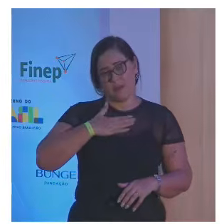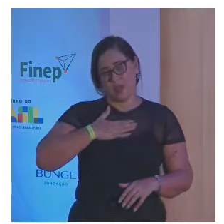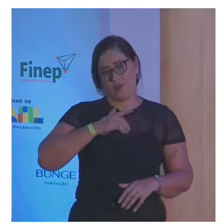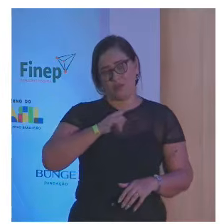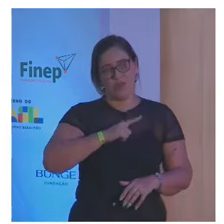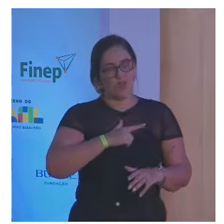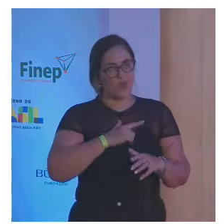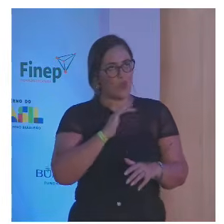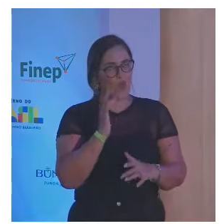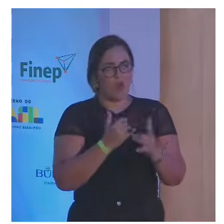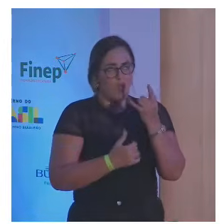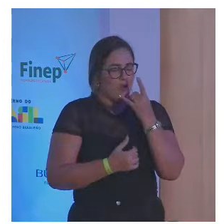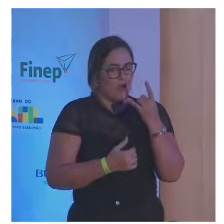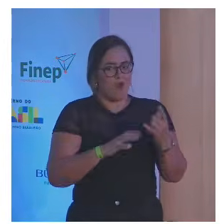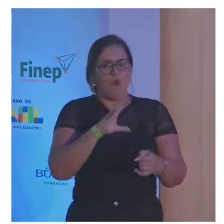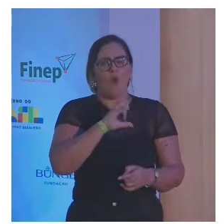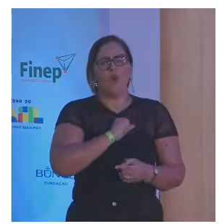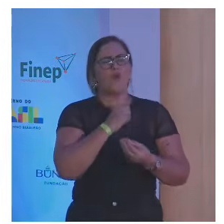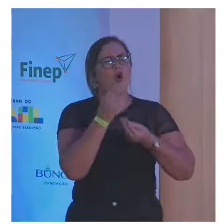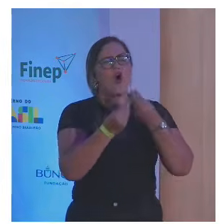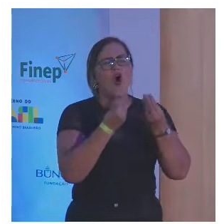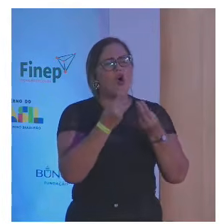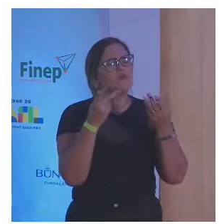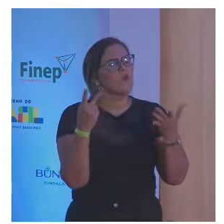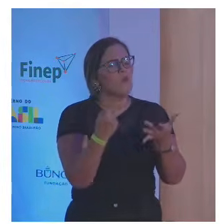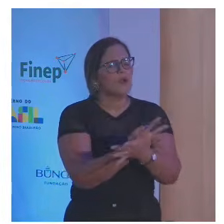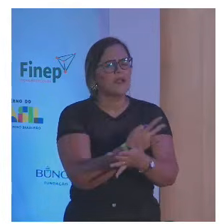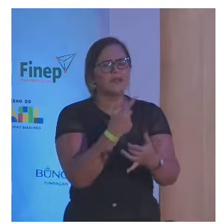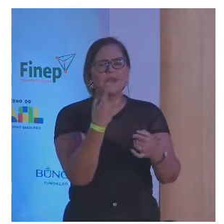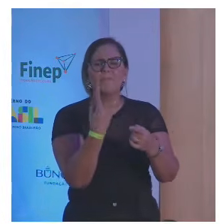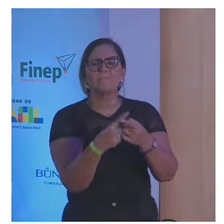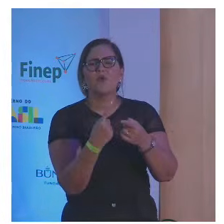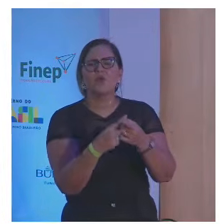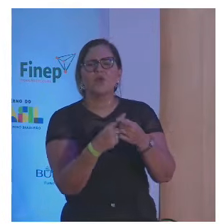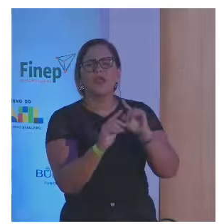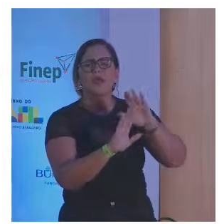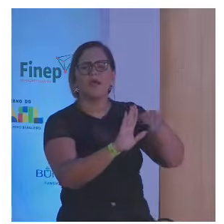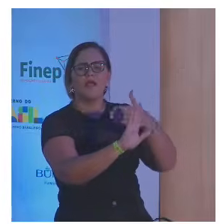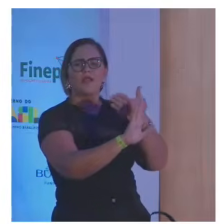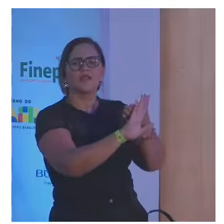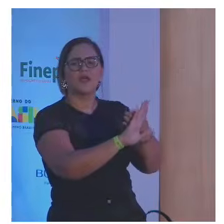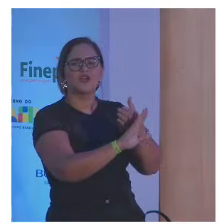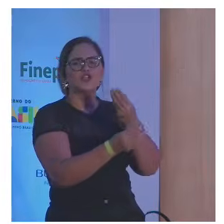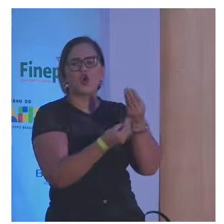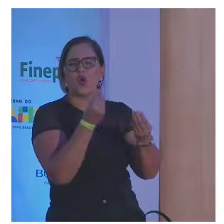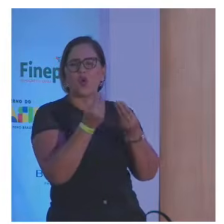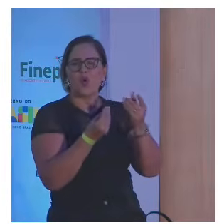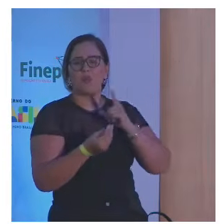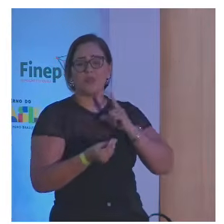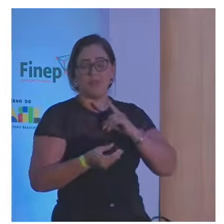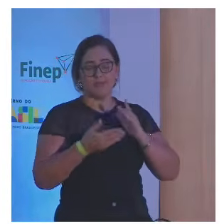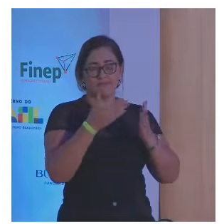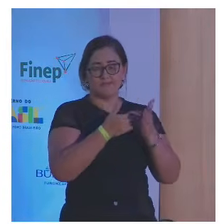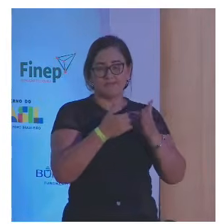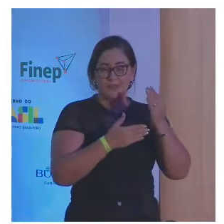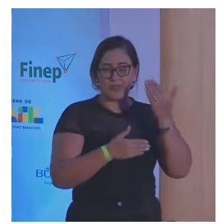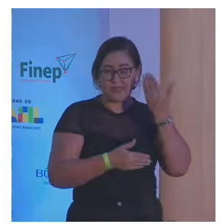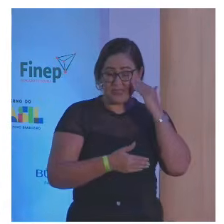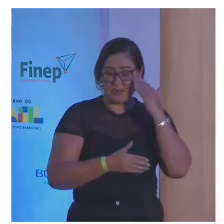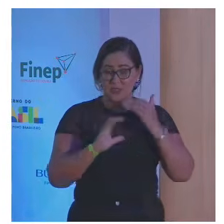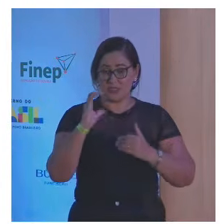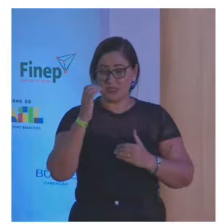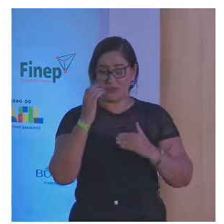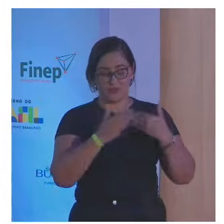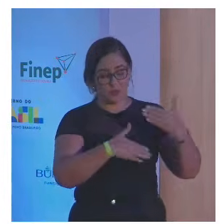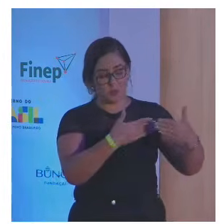uma paixão para entender como é que isso acontece. E por que isso acontece? O que está por trás disso? E tem muitas lacunas de entendimento científico desses